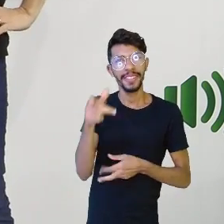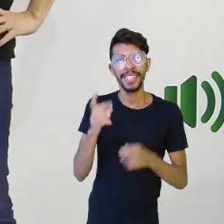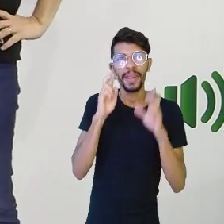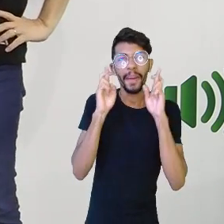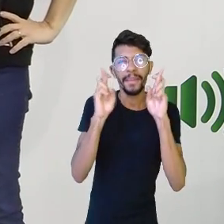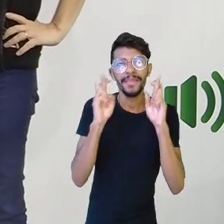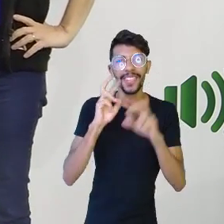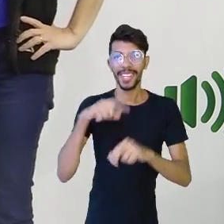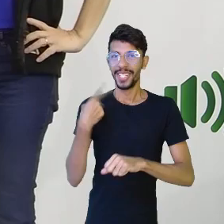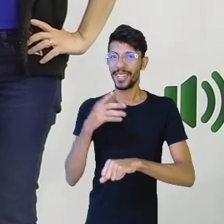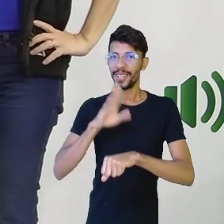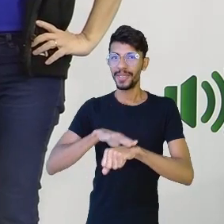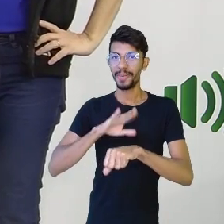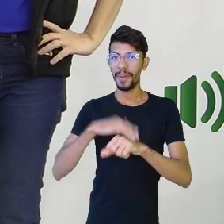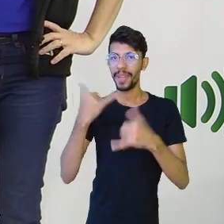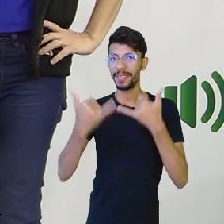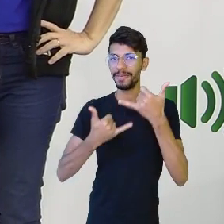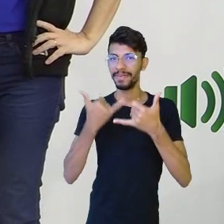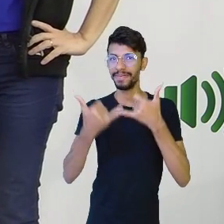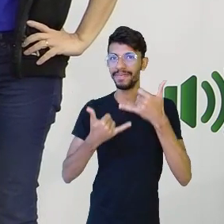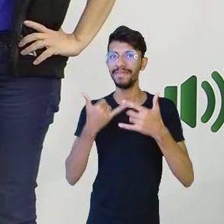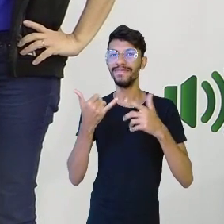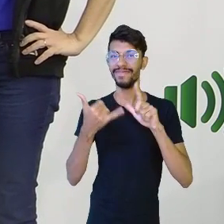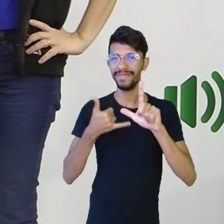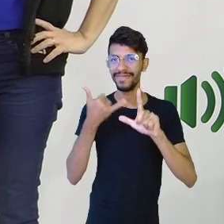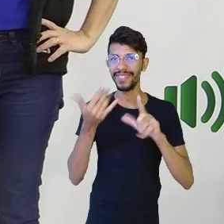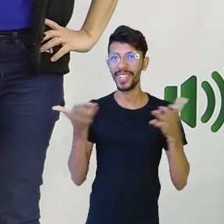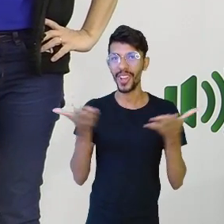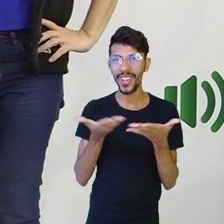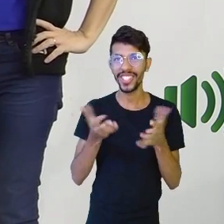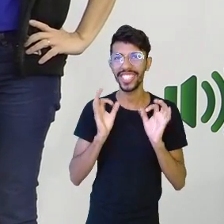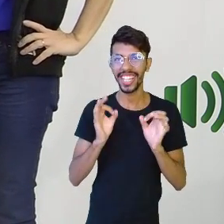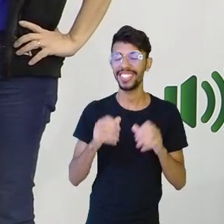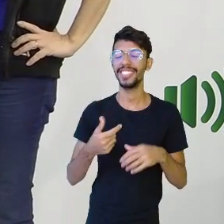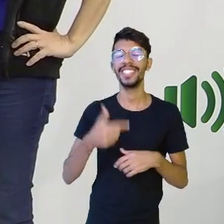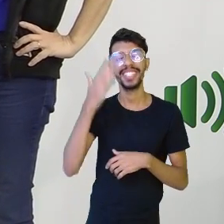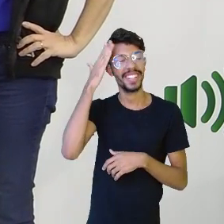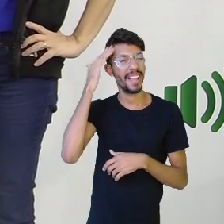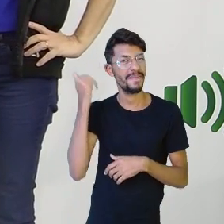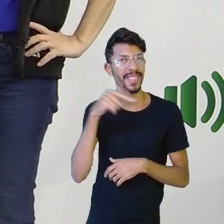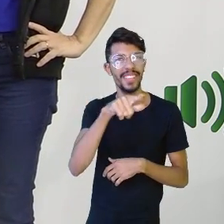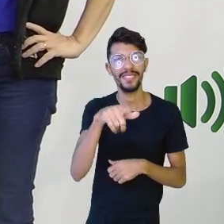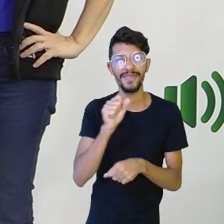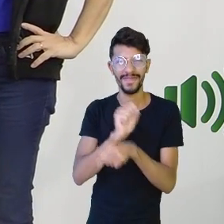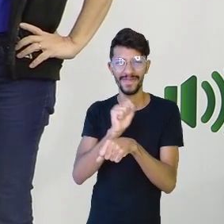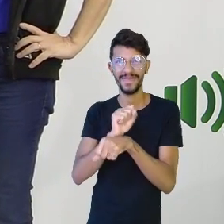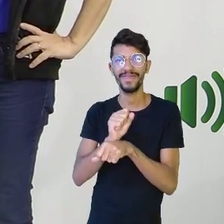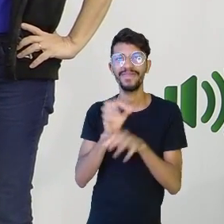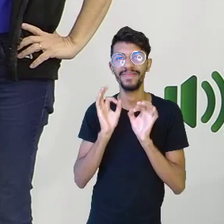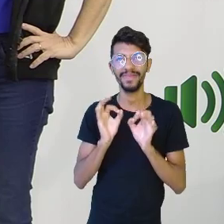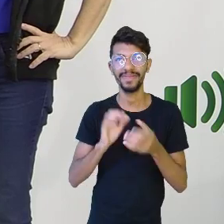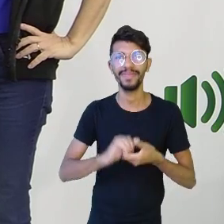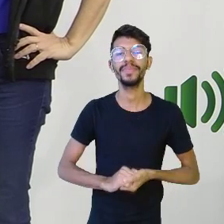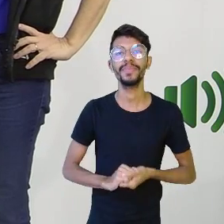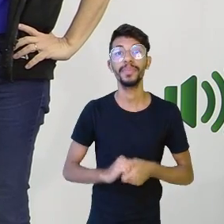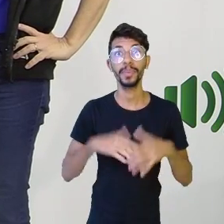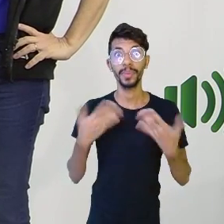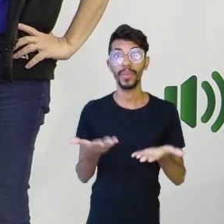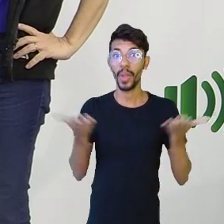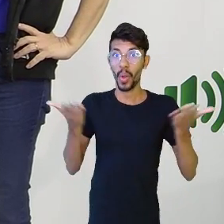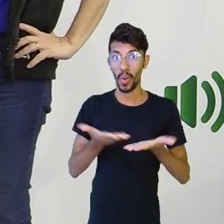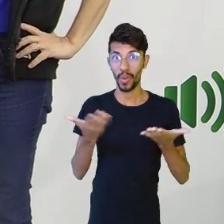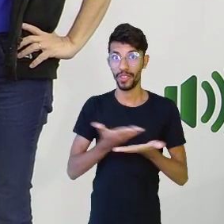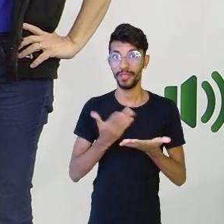nosso momento lúdico de hoje? Eu sabia que vocês iriam esperar. Olha só, hoje, para entrar no